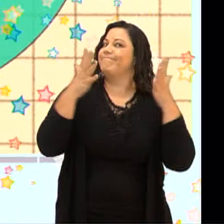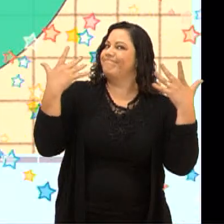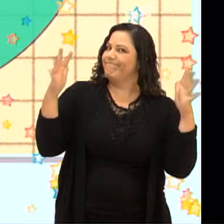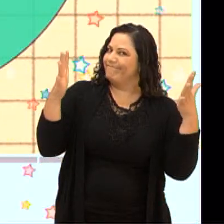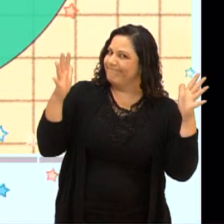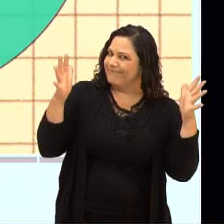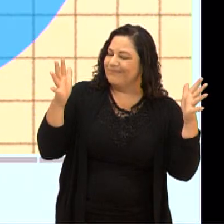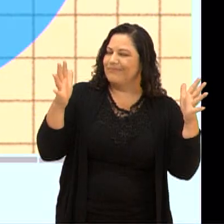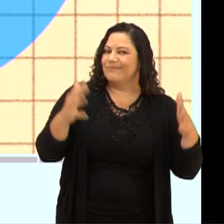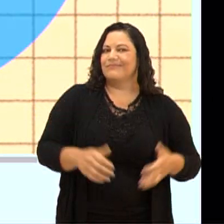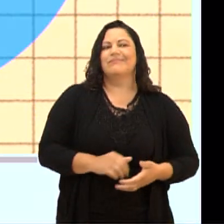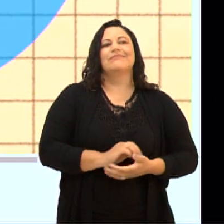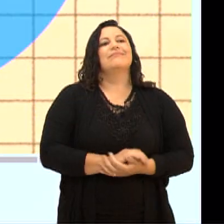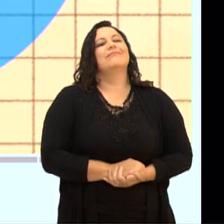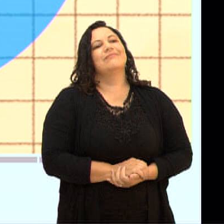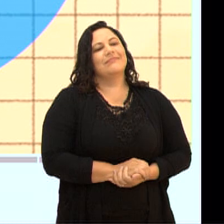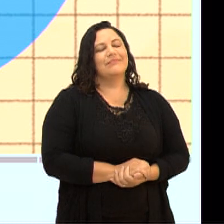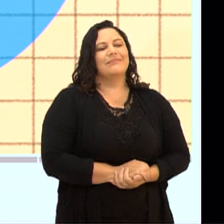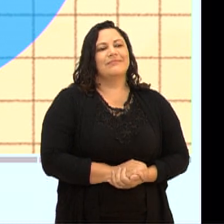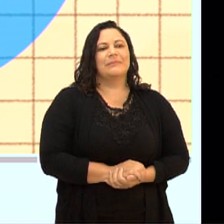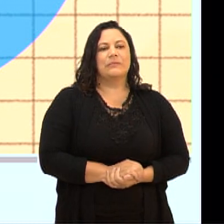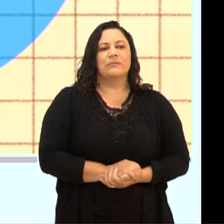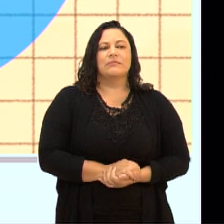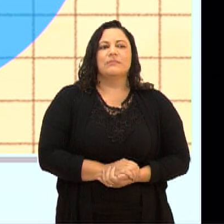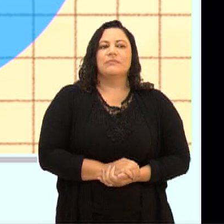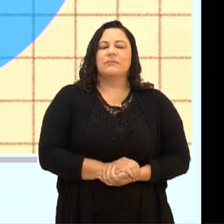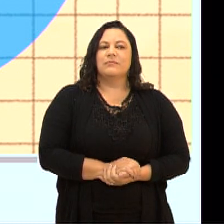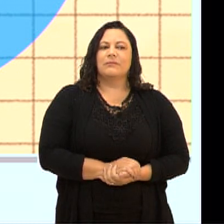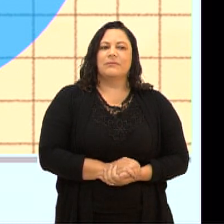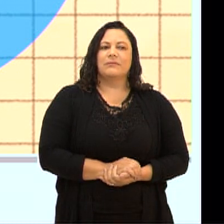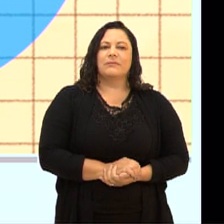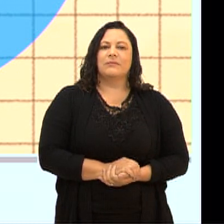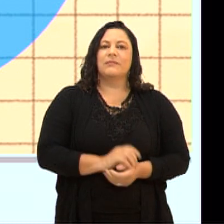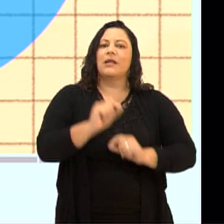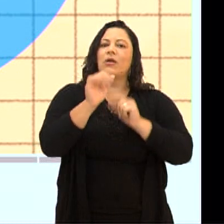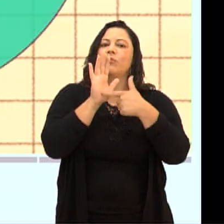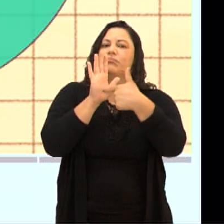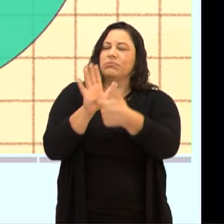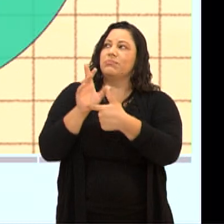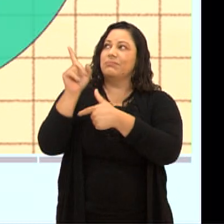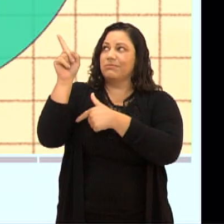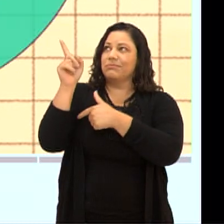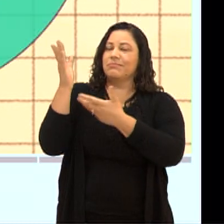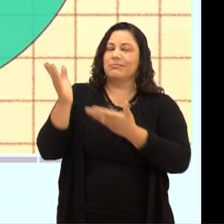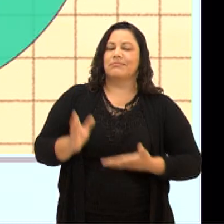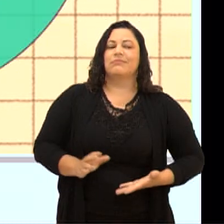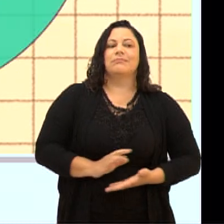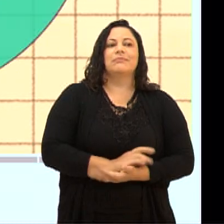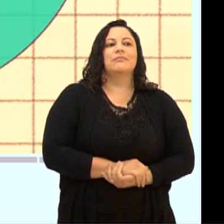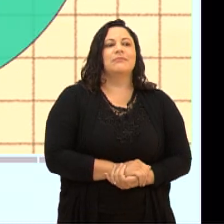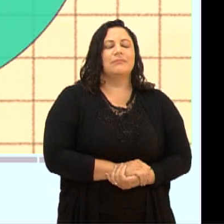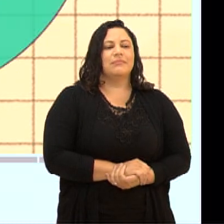Olha só, que legal! Ele vai demonstrar para vocês agora como que nós chegamos nessa resposta.